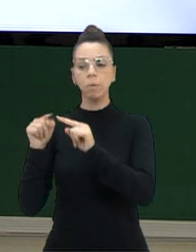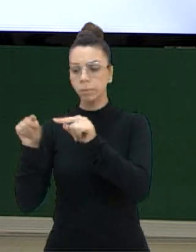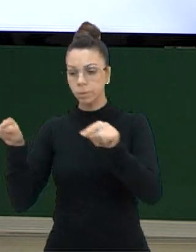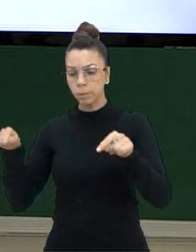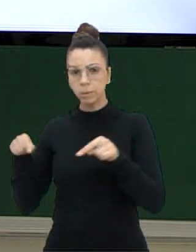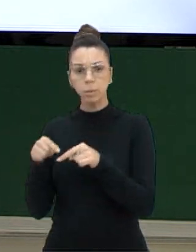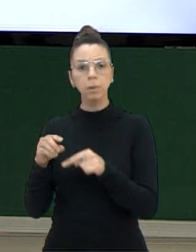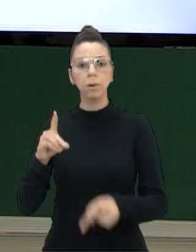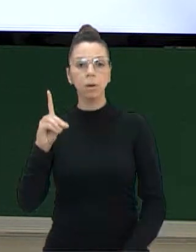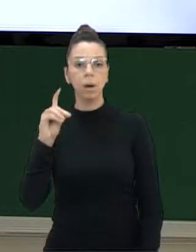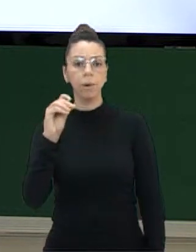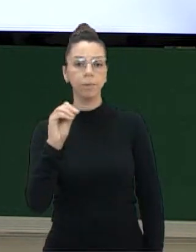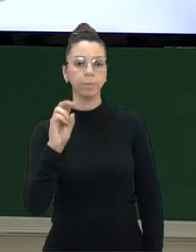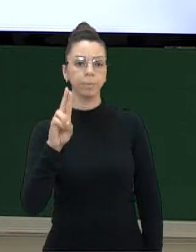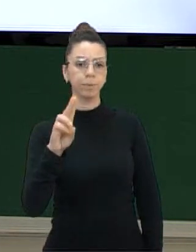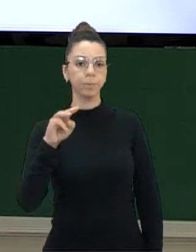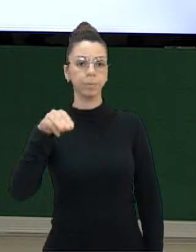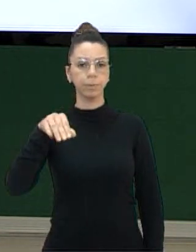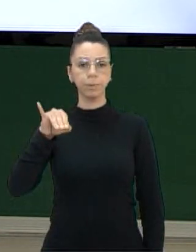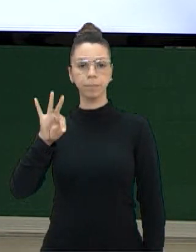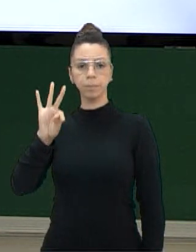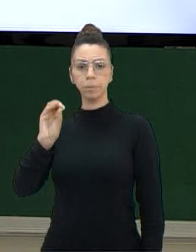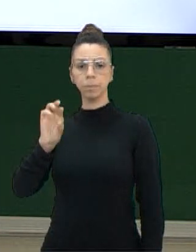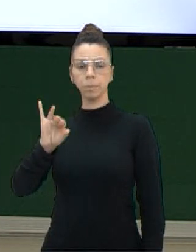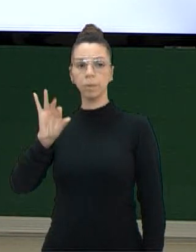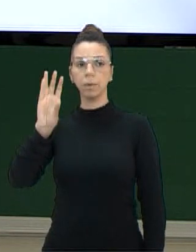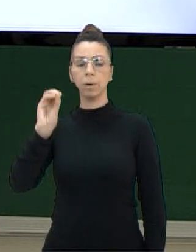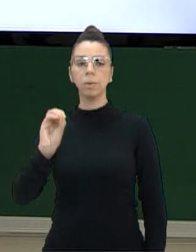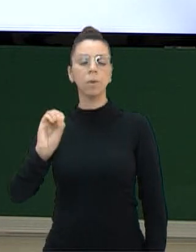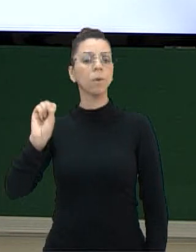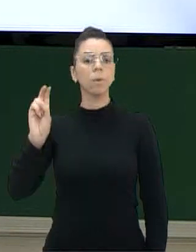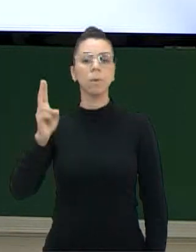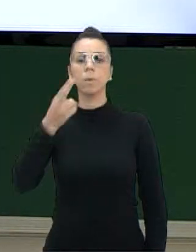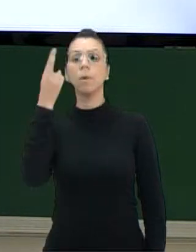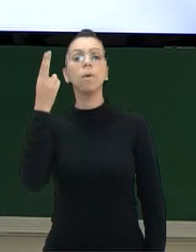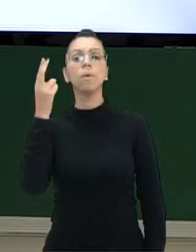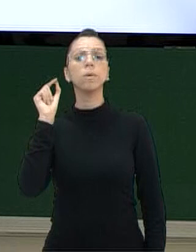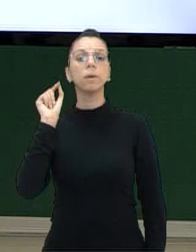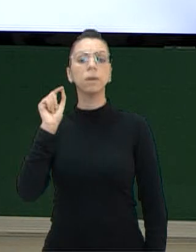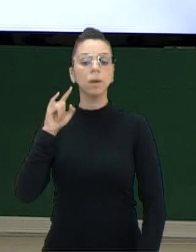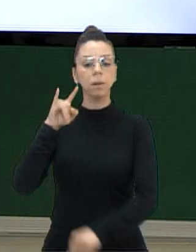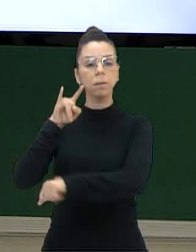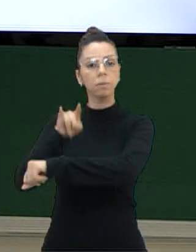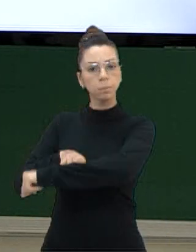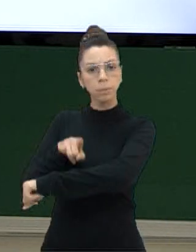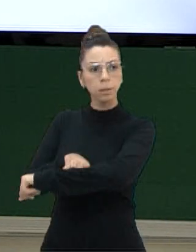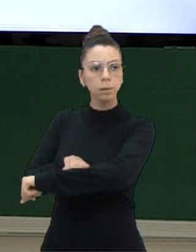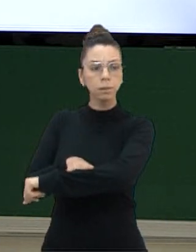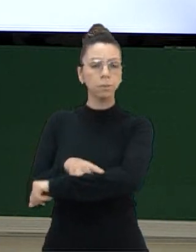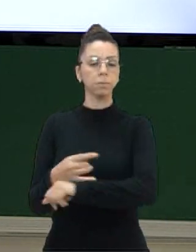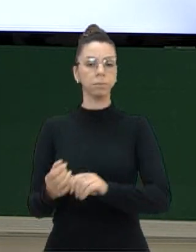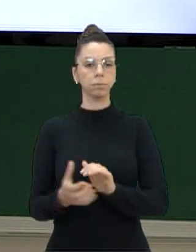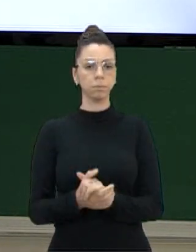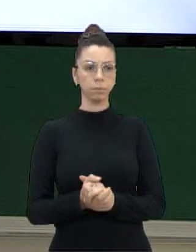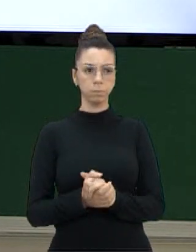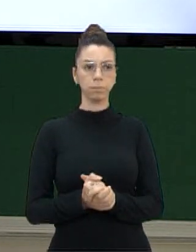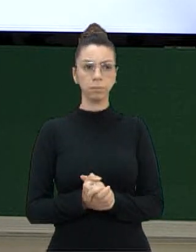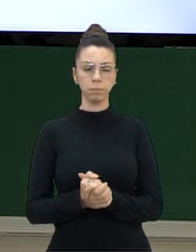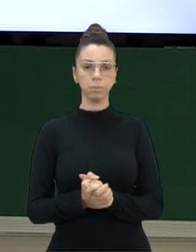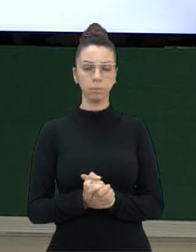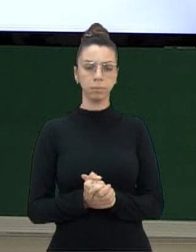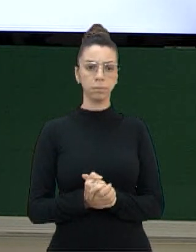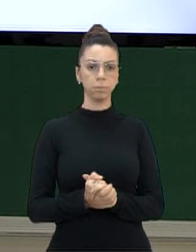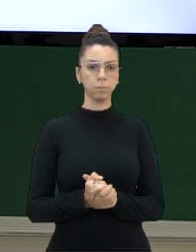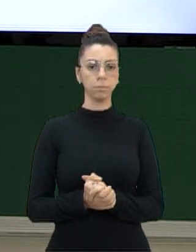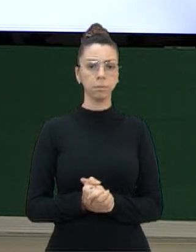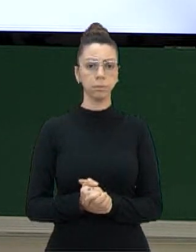dormitório, e os utensílios de um banho, ou quarto de banho, ou seja, o quarto e